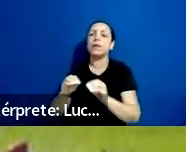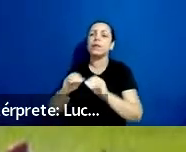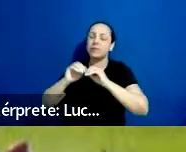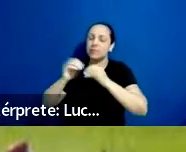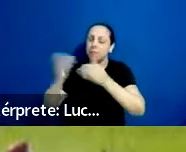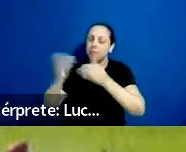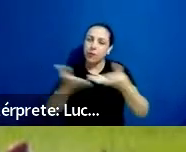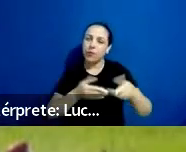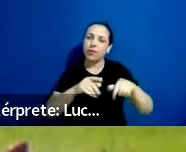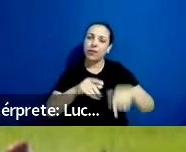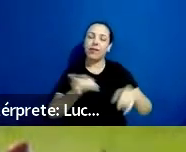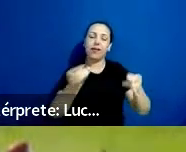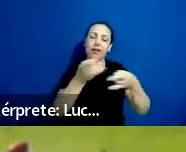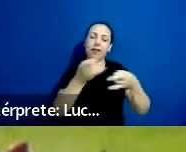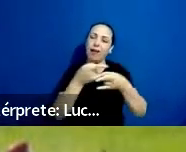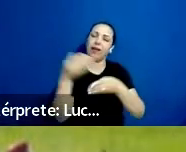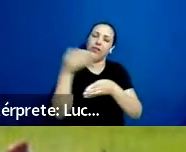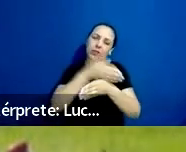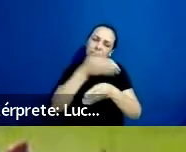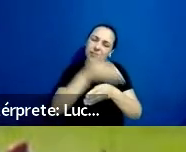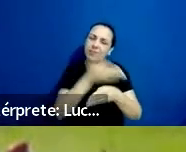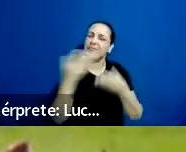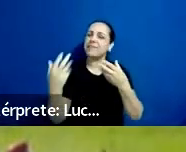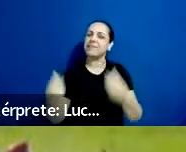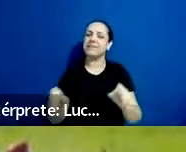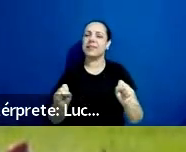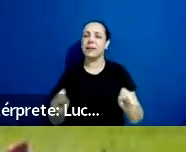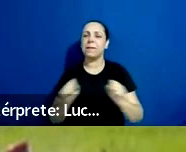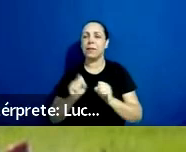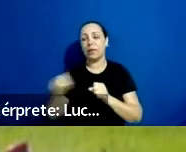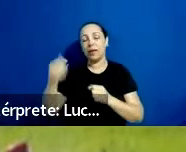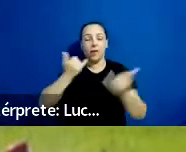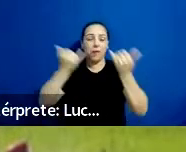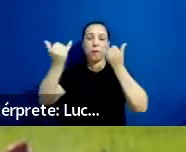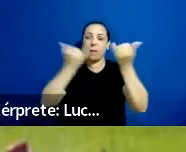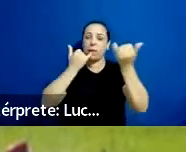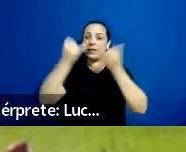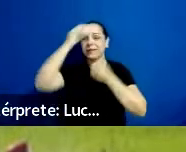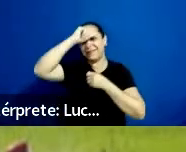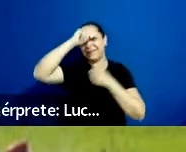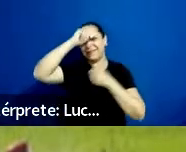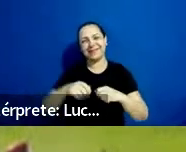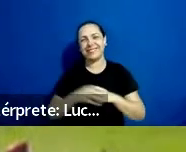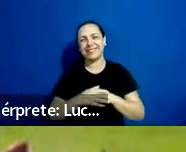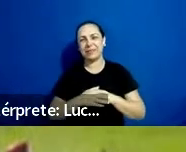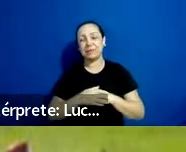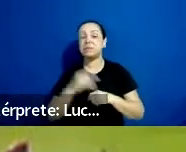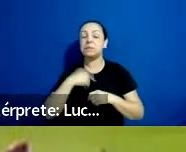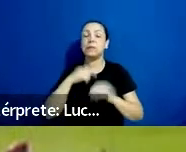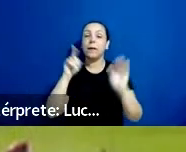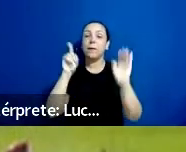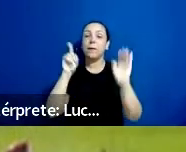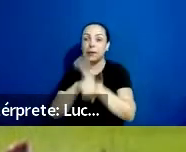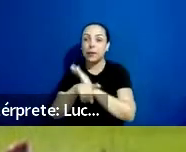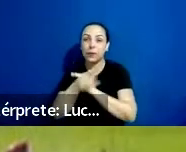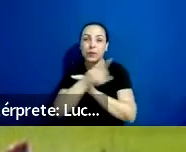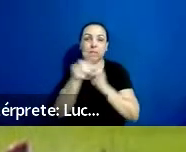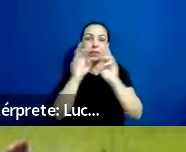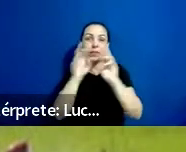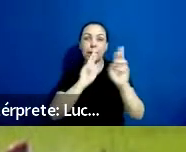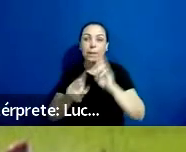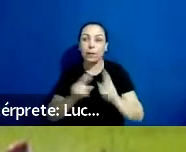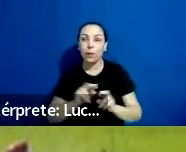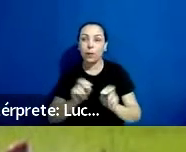pouquinho mais sobre saúde. E eu queria fazer uma perguntinha, se vocês puderem responder para mim no chat. Eu quero saber